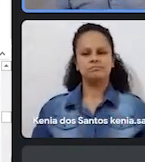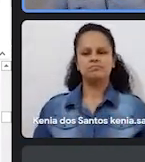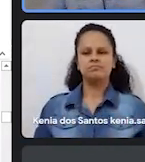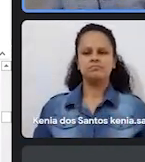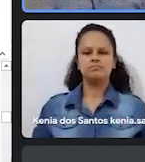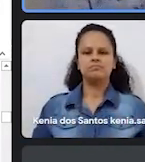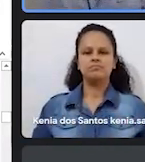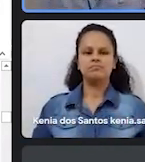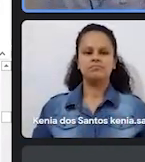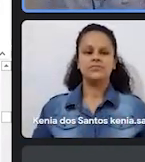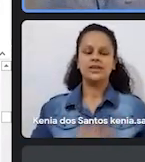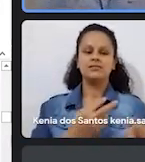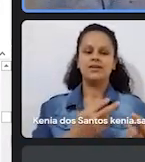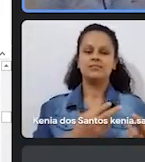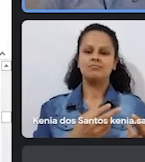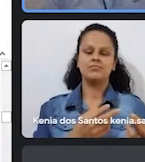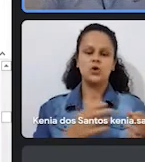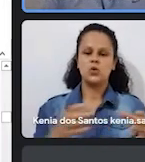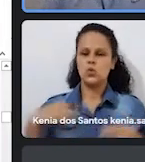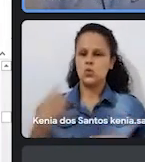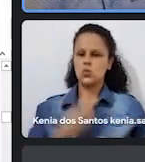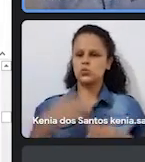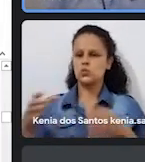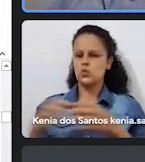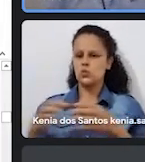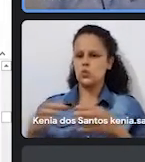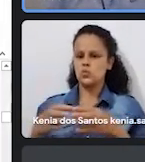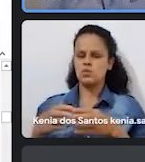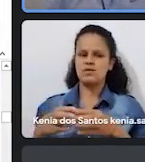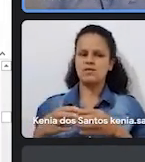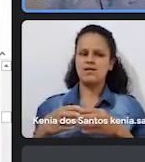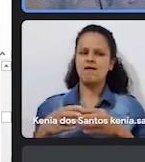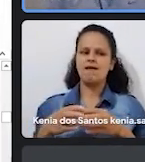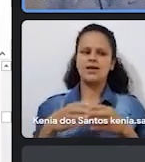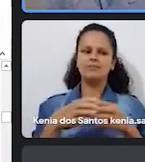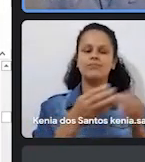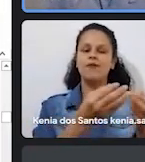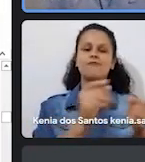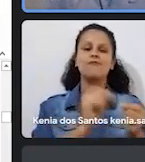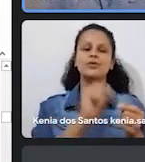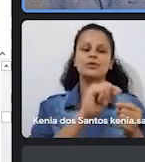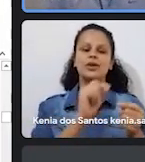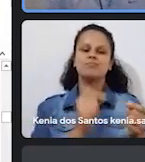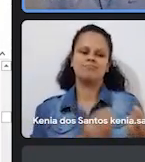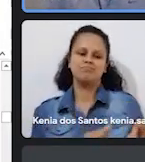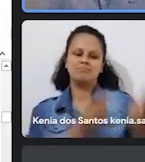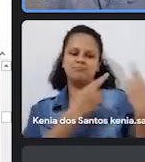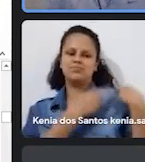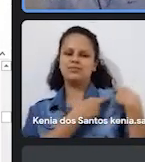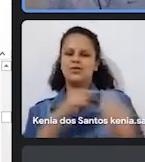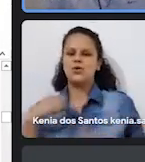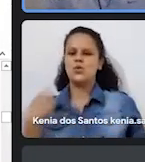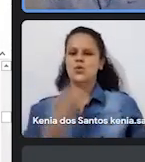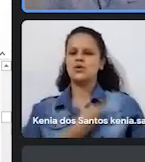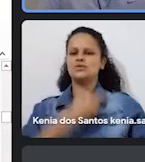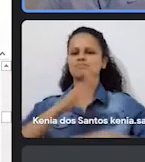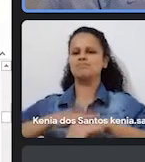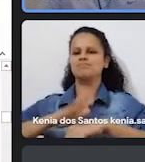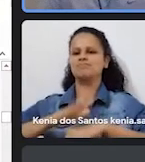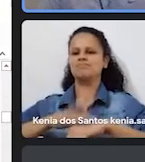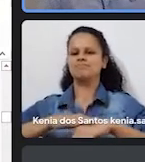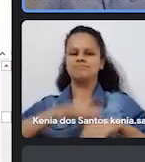Passava para a gente, para a equipe. Trabalhava numa equipe de manutenção, aí mandava a gente fazer análise de